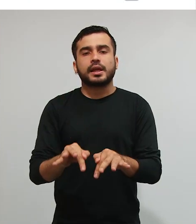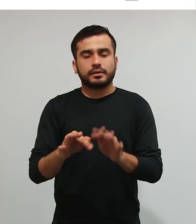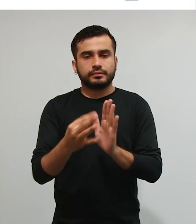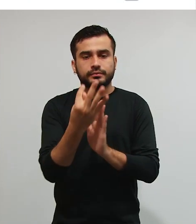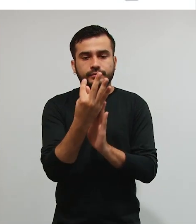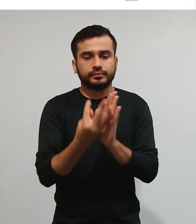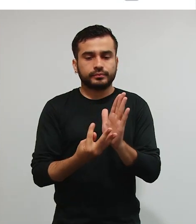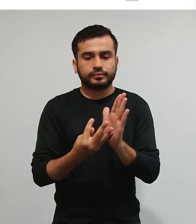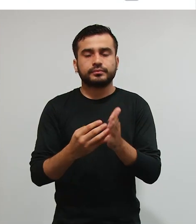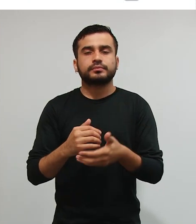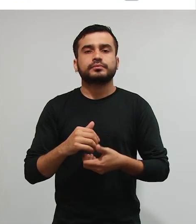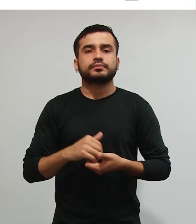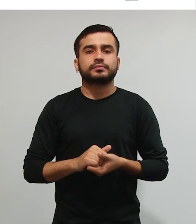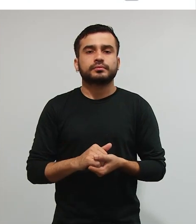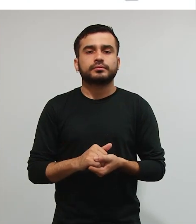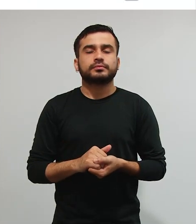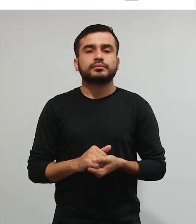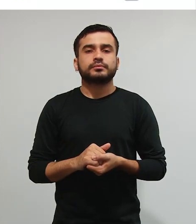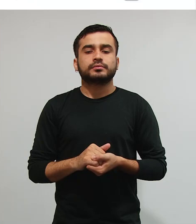realizados,